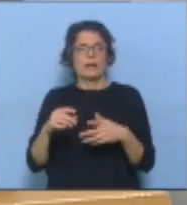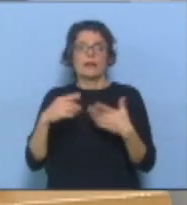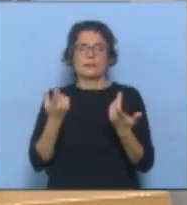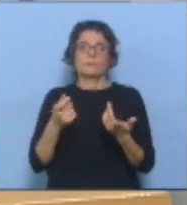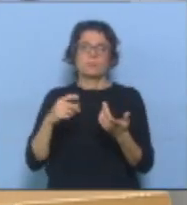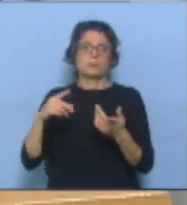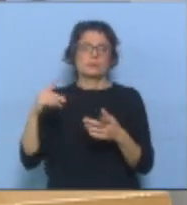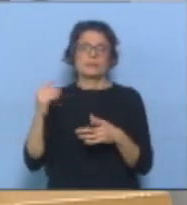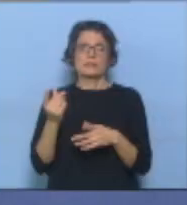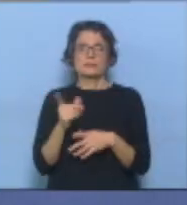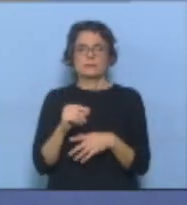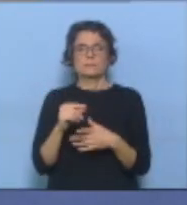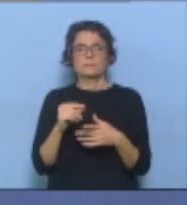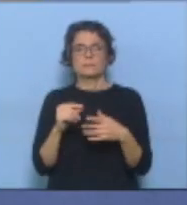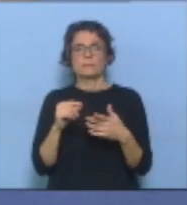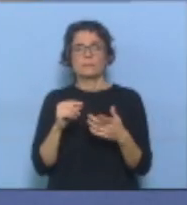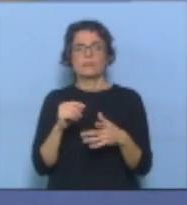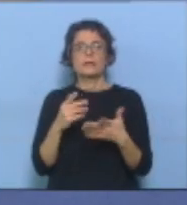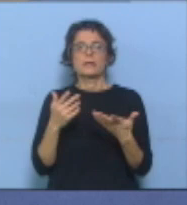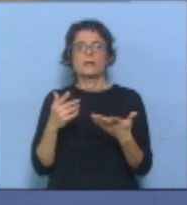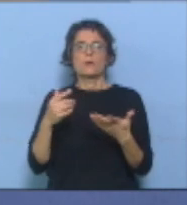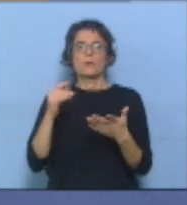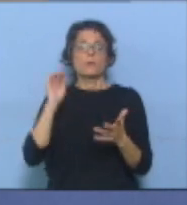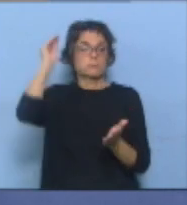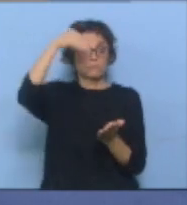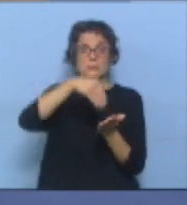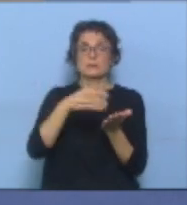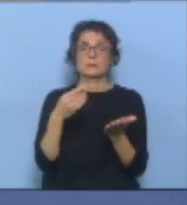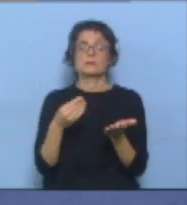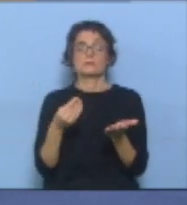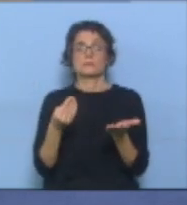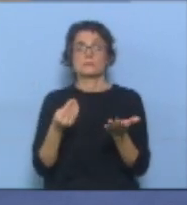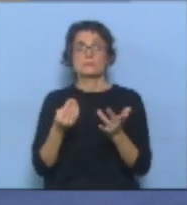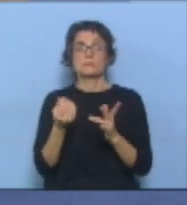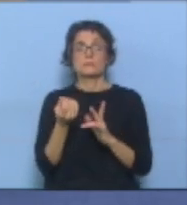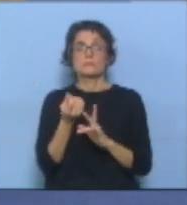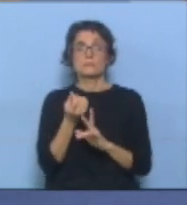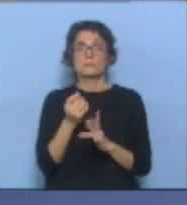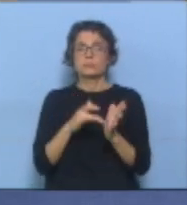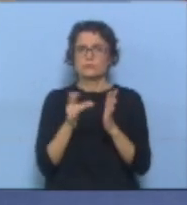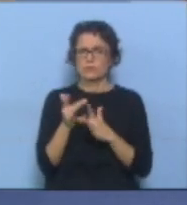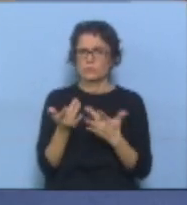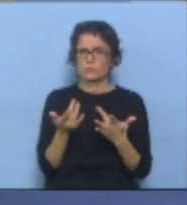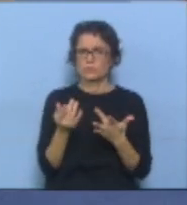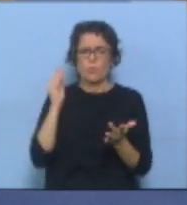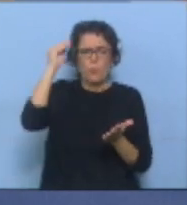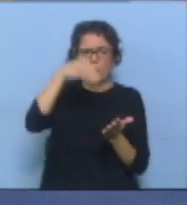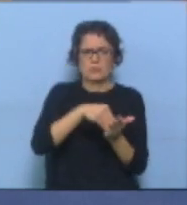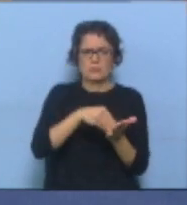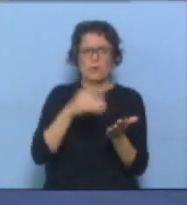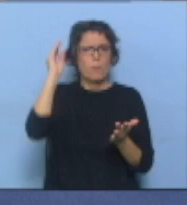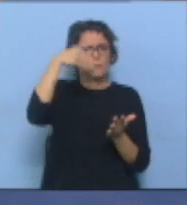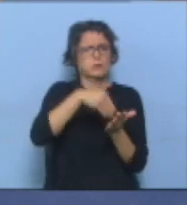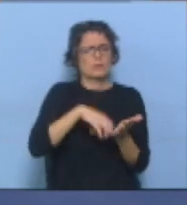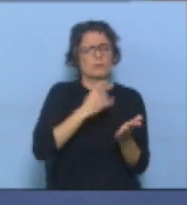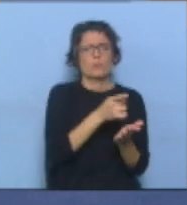pomba, e o facto de Jesus ir ao batismo, sei lá, um batismo que era para perdão dos pecados. O batismo de João Batista era para perdoar os